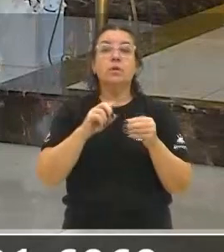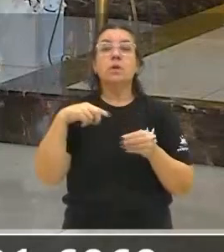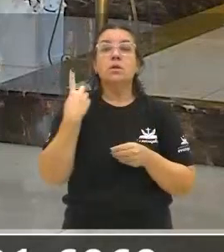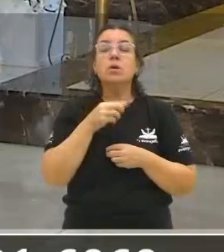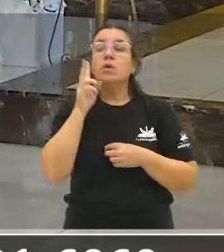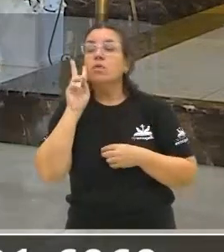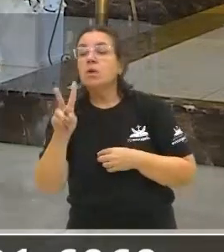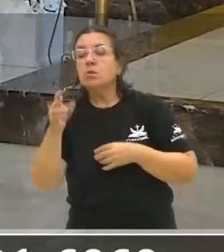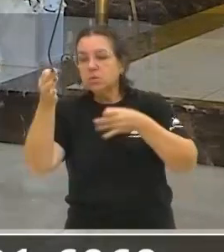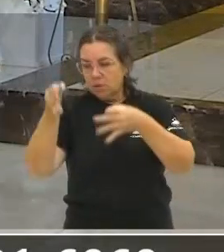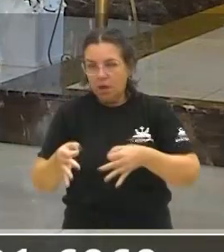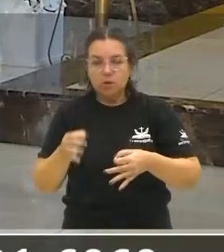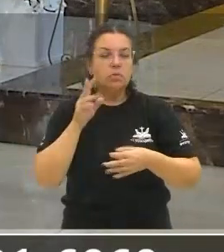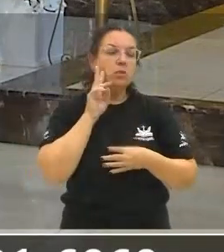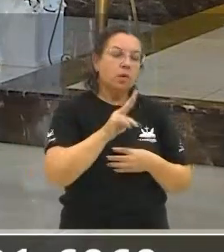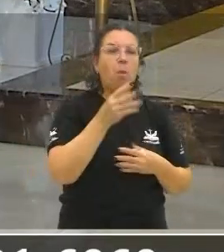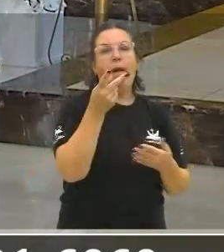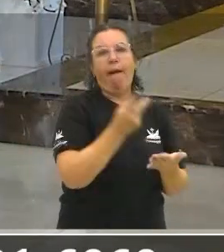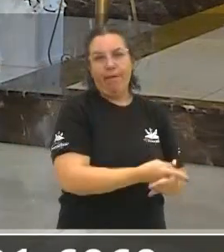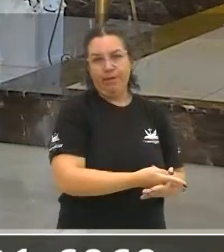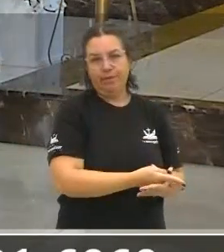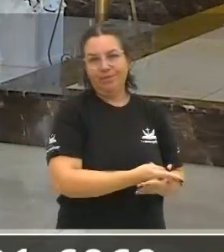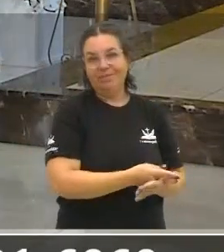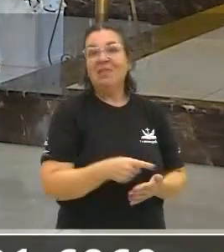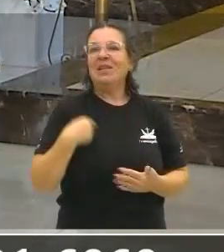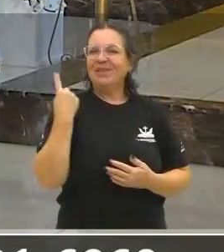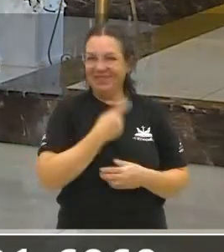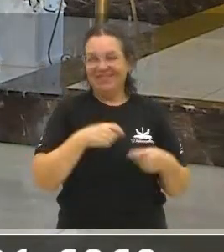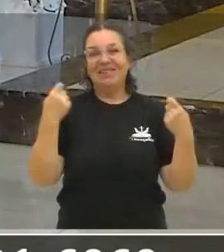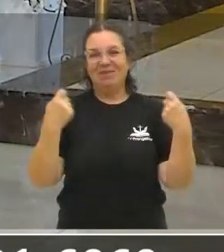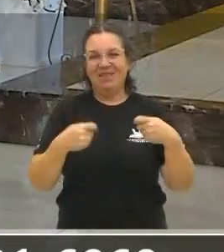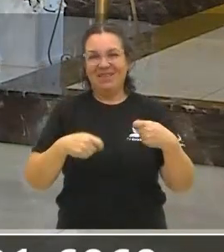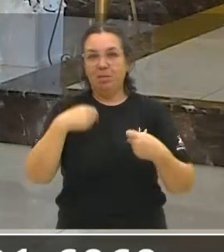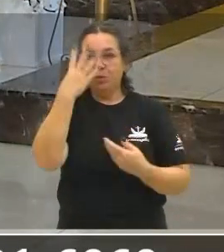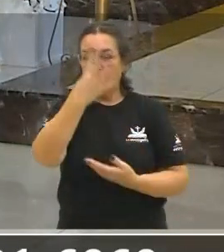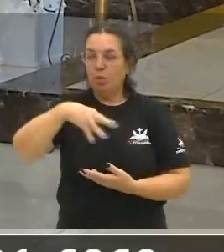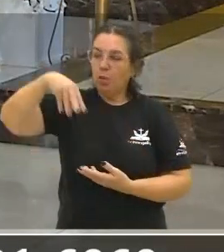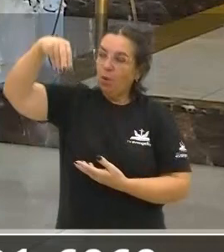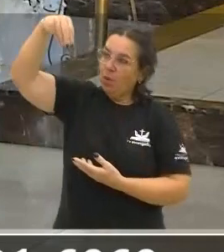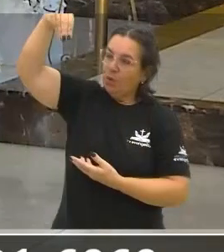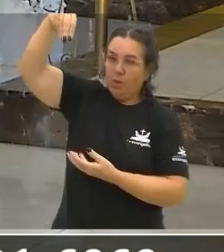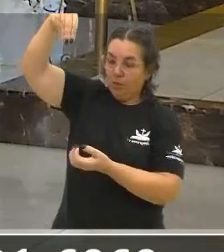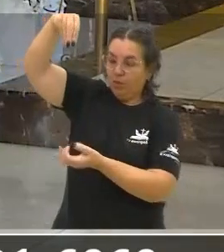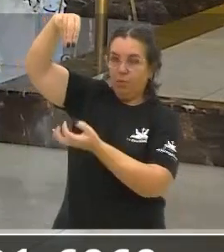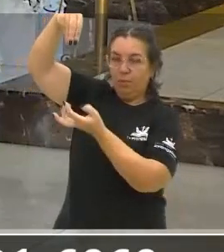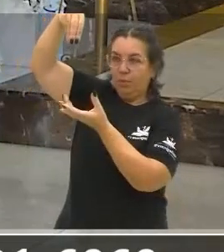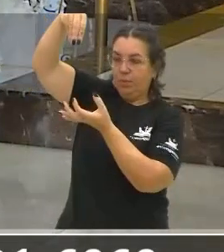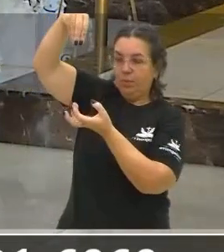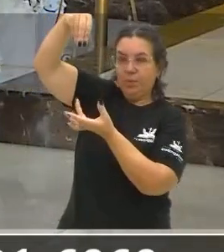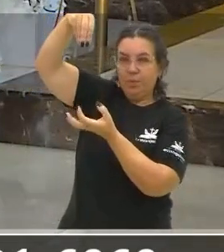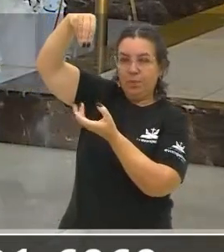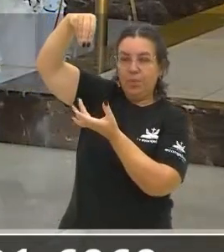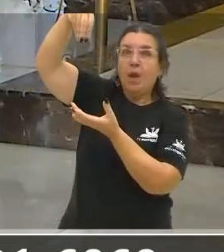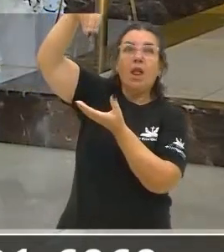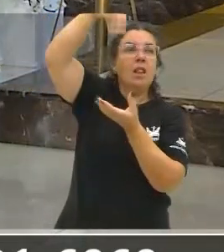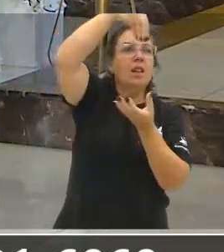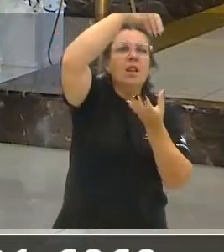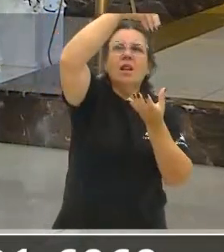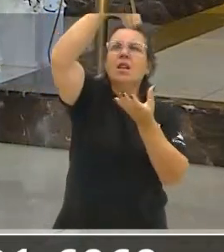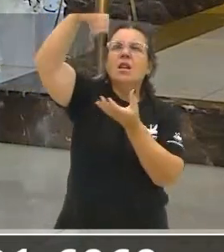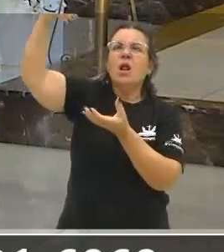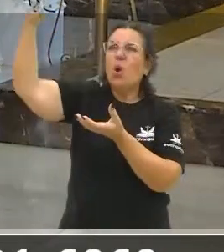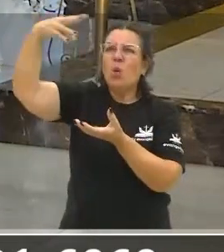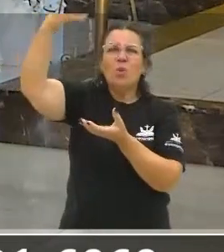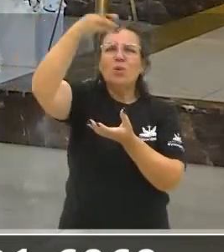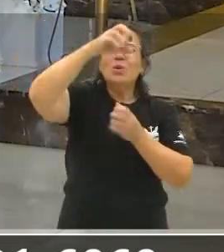que propagar, colocar no candeeiro, quer dizer, iluminar,